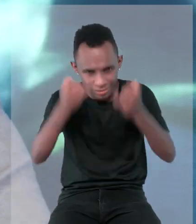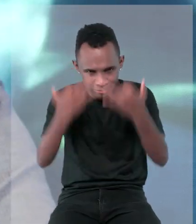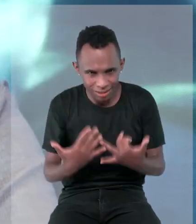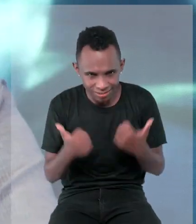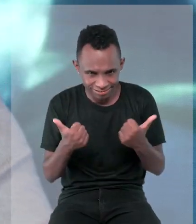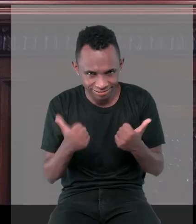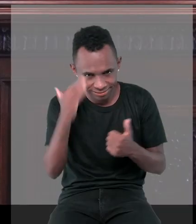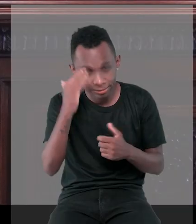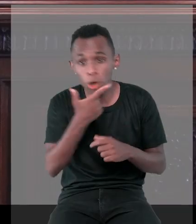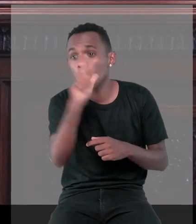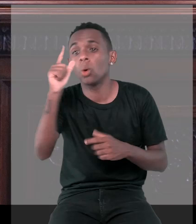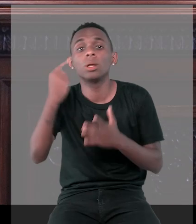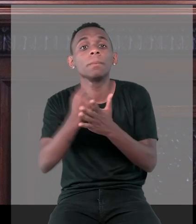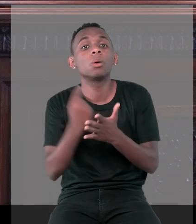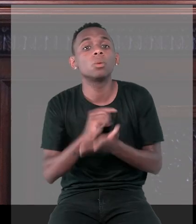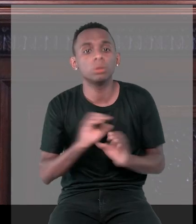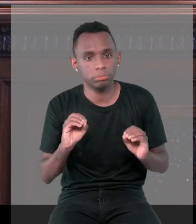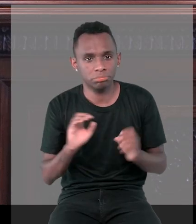Explicado? Mais alguma pergunta?